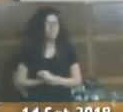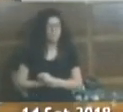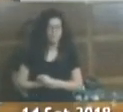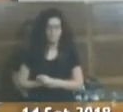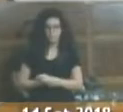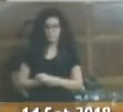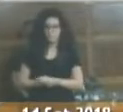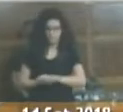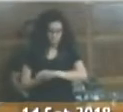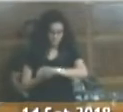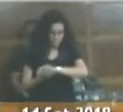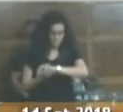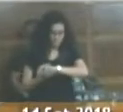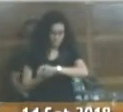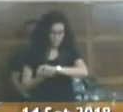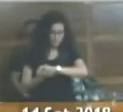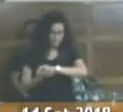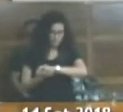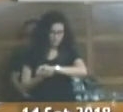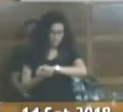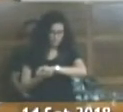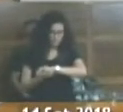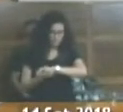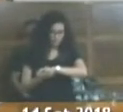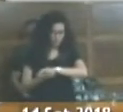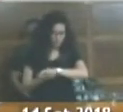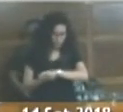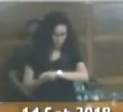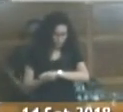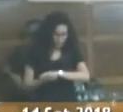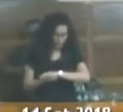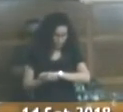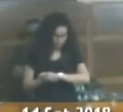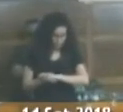políticas hegemônicas e conservadoristas. Aí, tá bom? Obrigado.